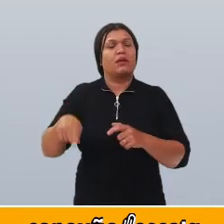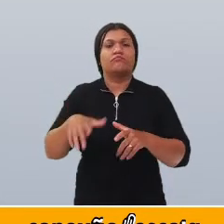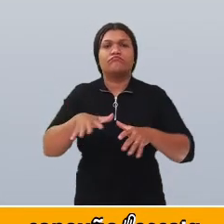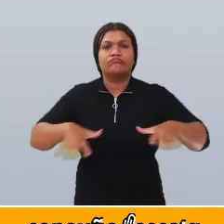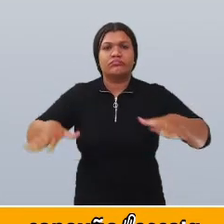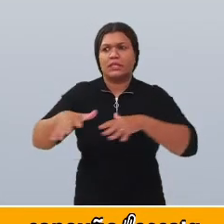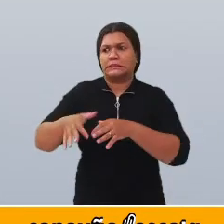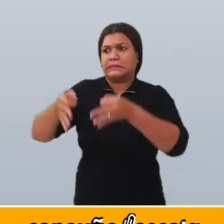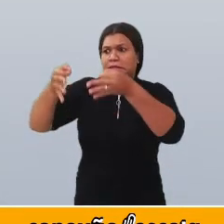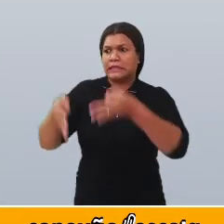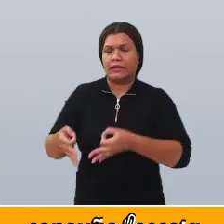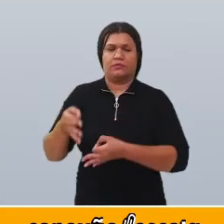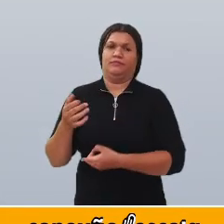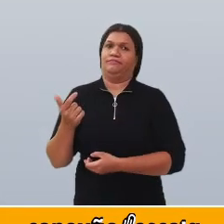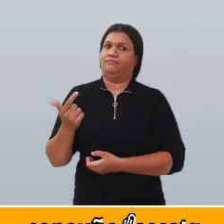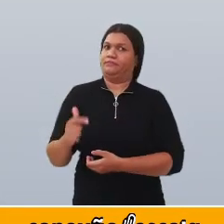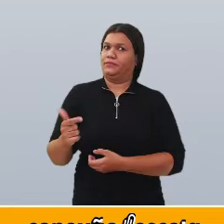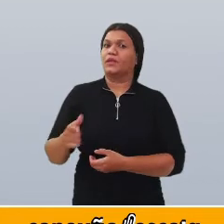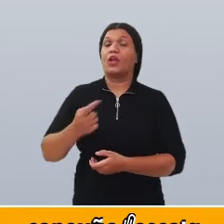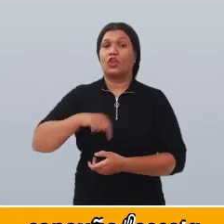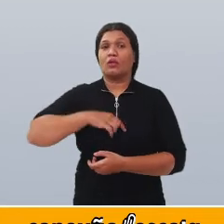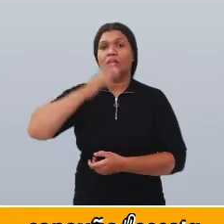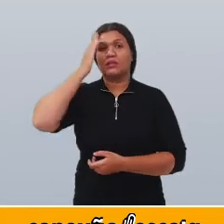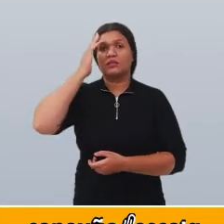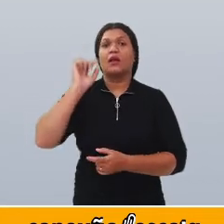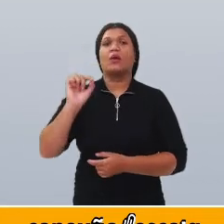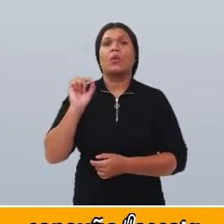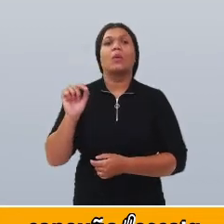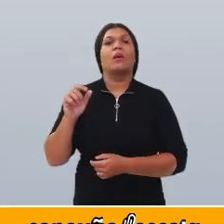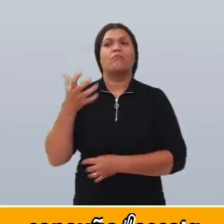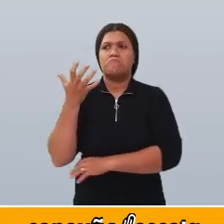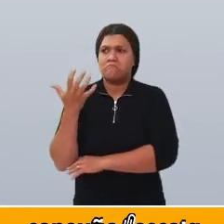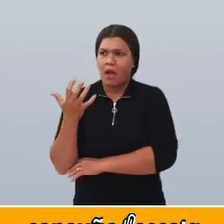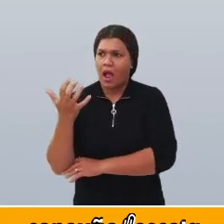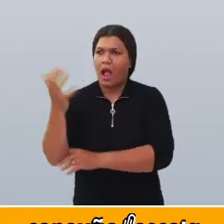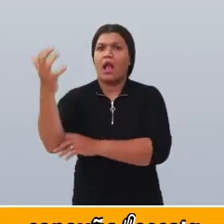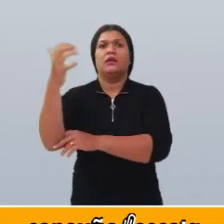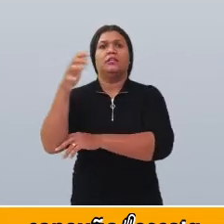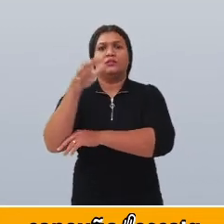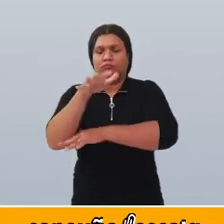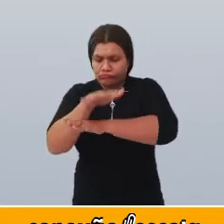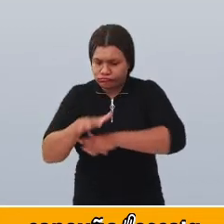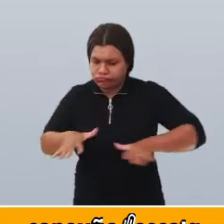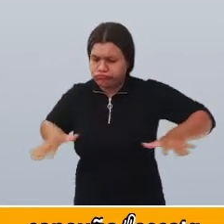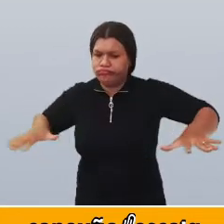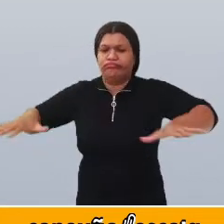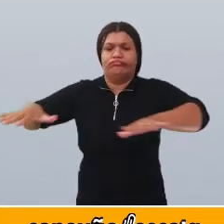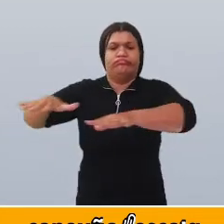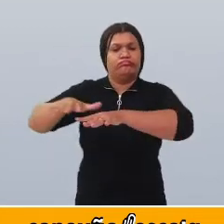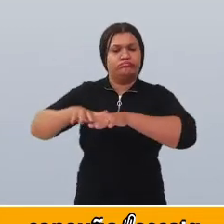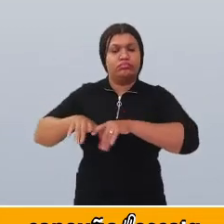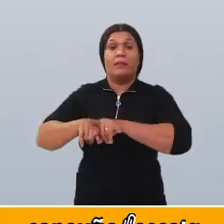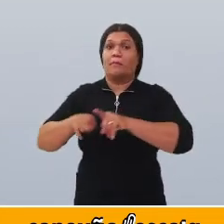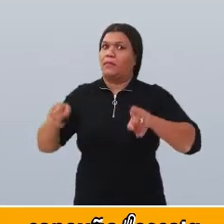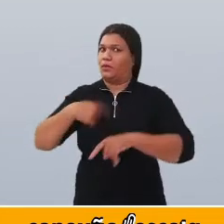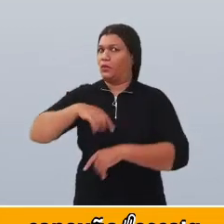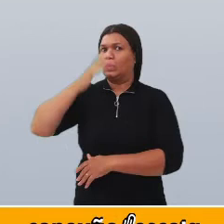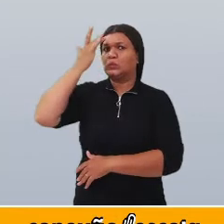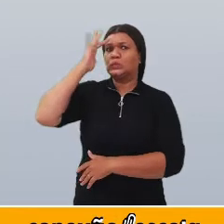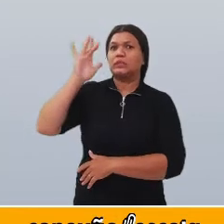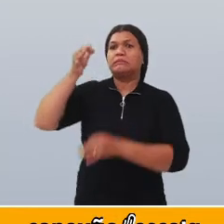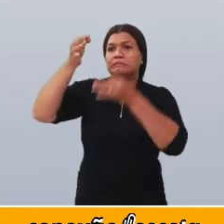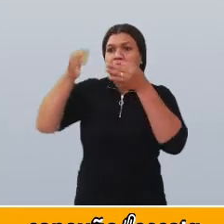pouco indefinido. Nós só sabemos que é uma mata, um campo, né? Mas nós não sabemos em